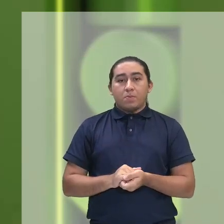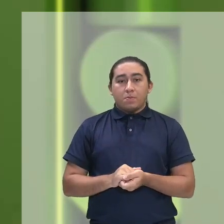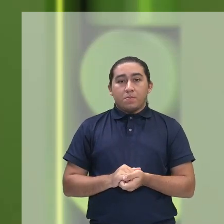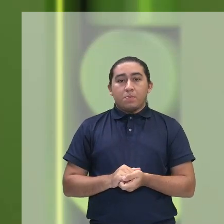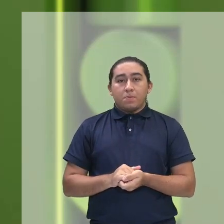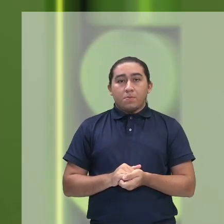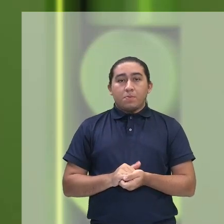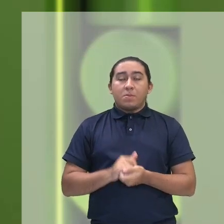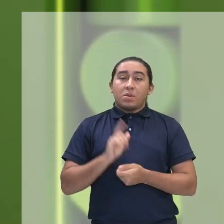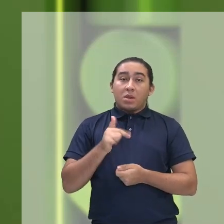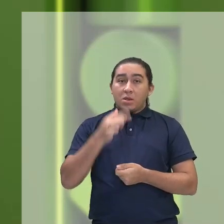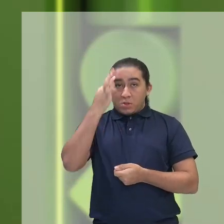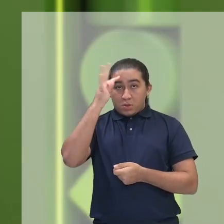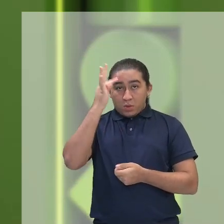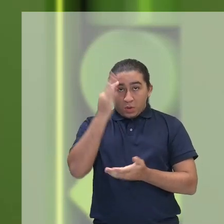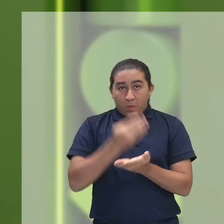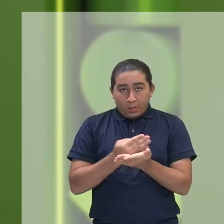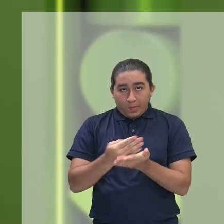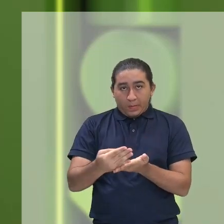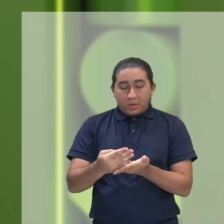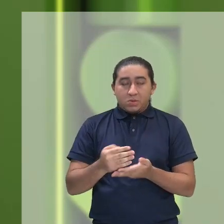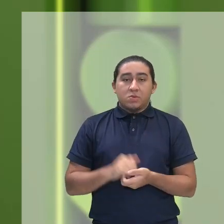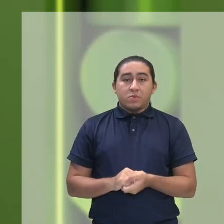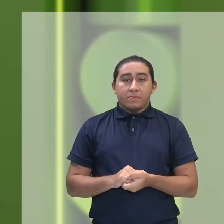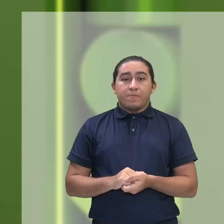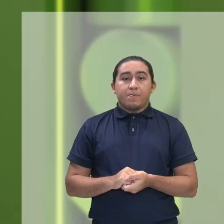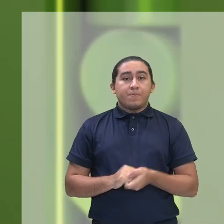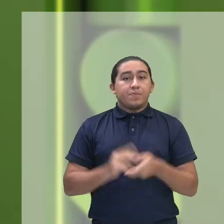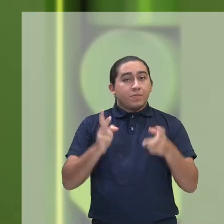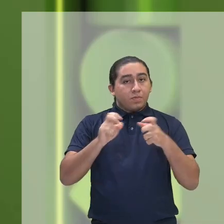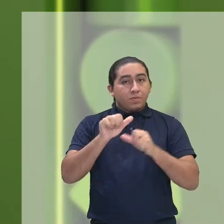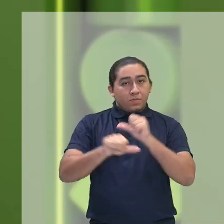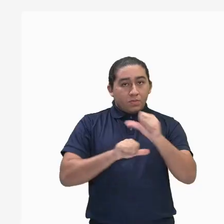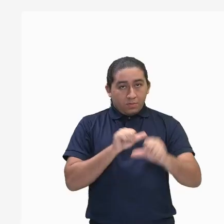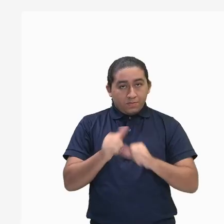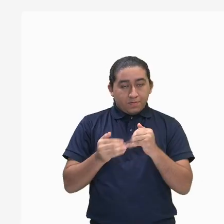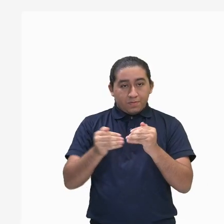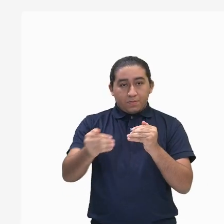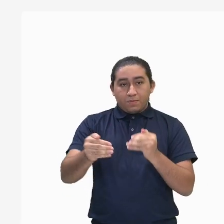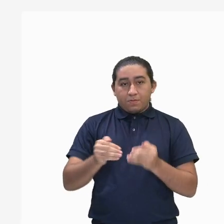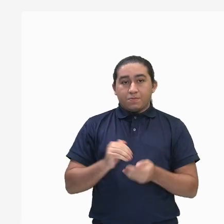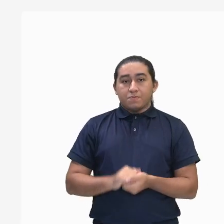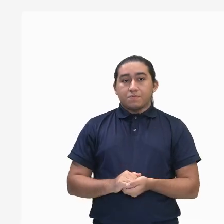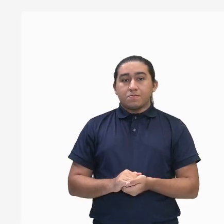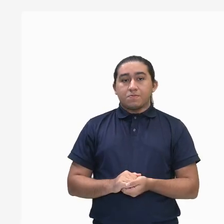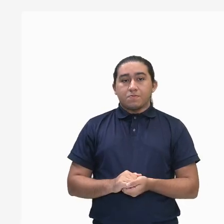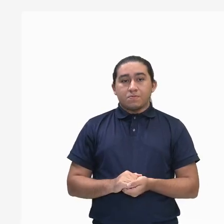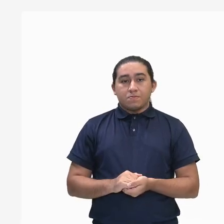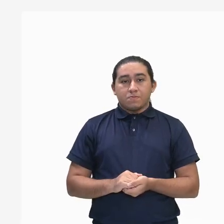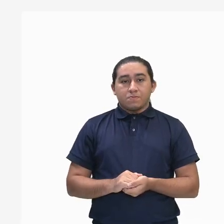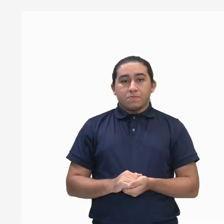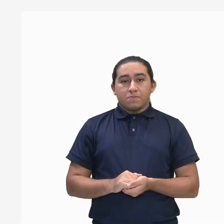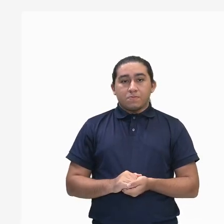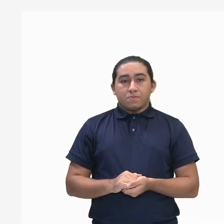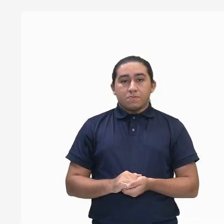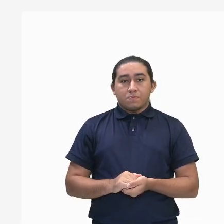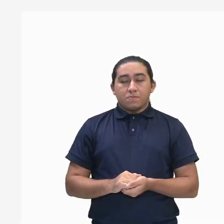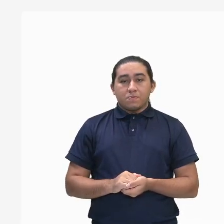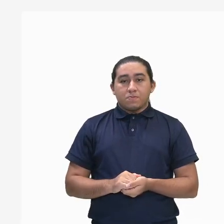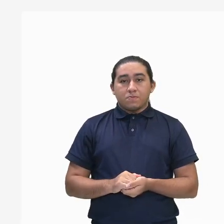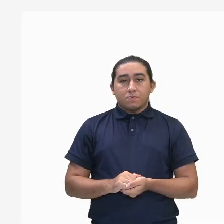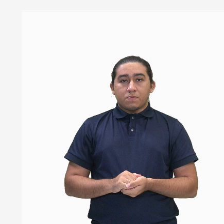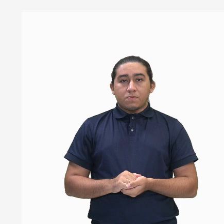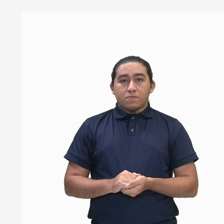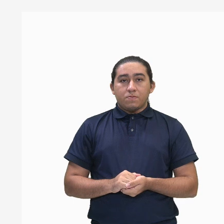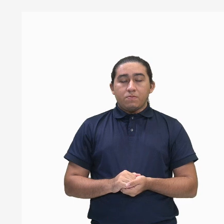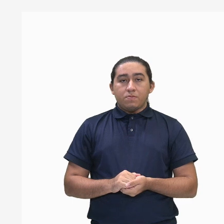assim que iniciou. Vamos observar que foi mudando no decorrer do tempo. Olha só. Uma vez que as terras não eram